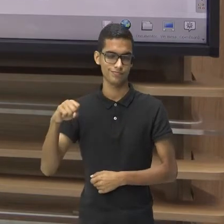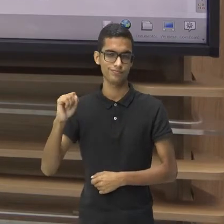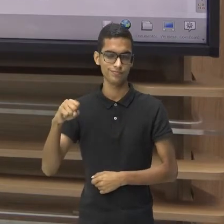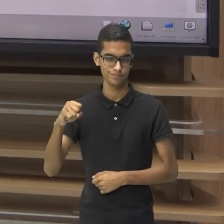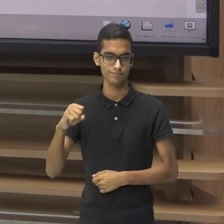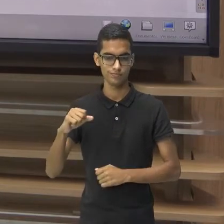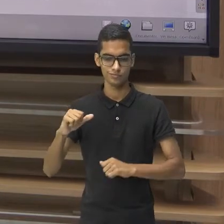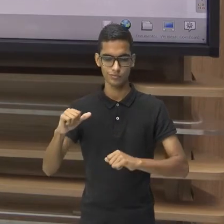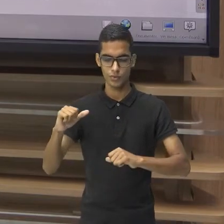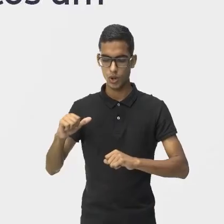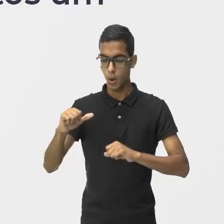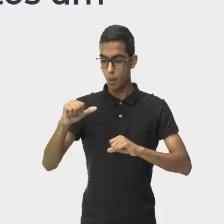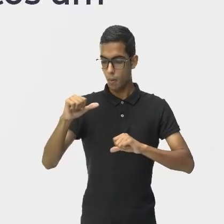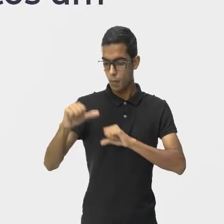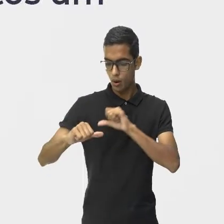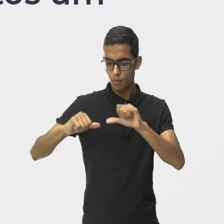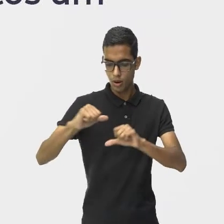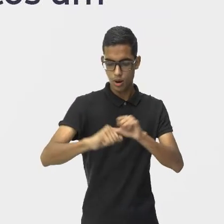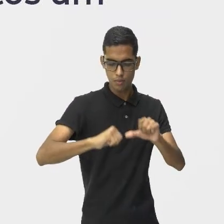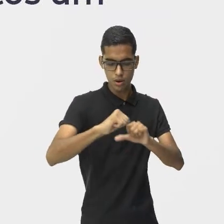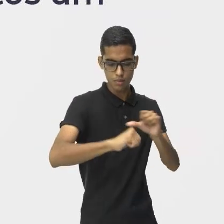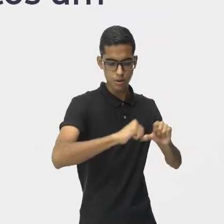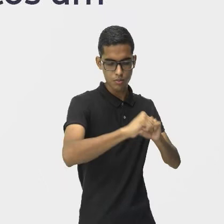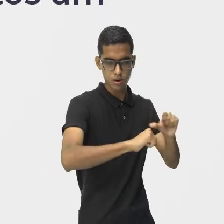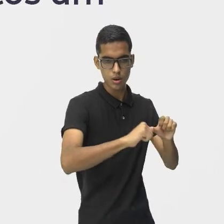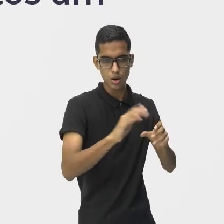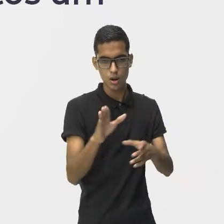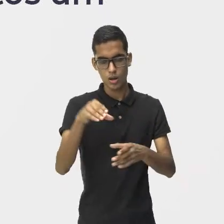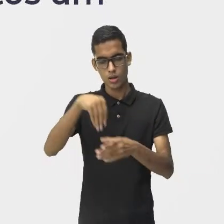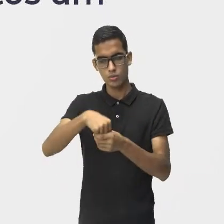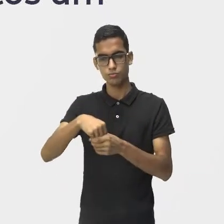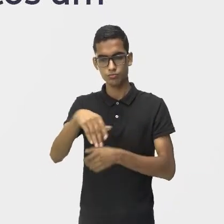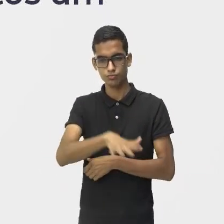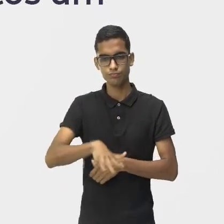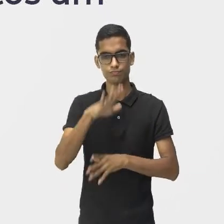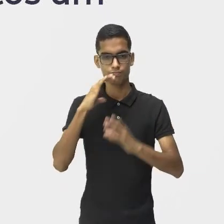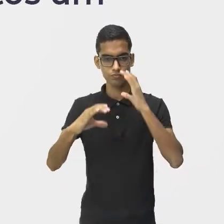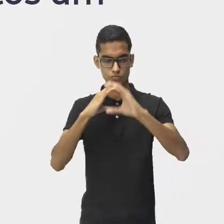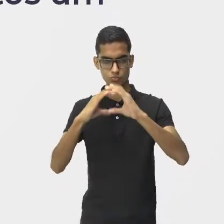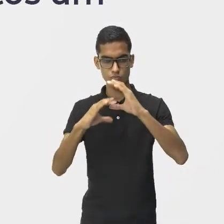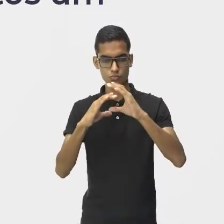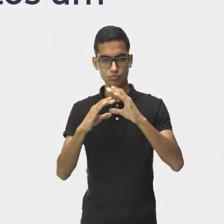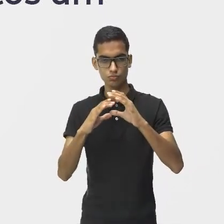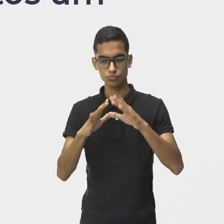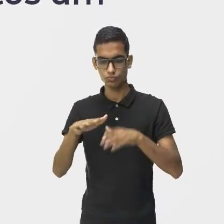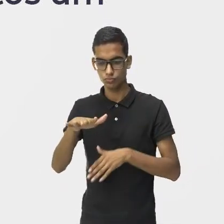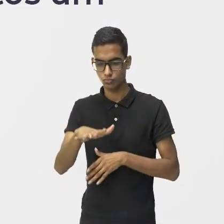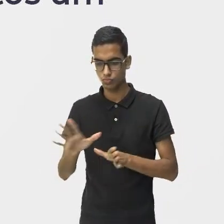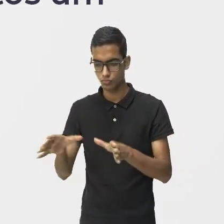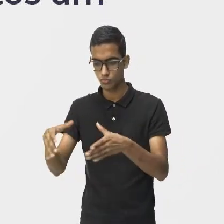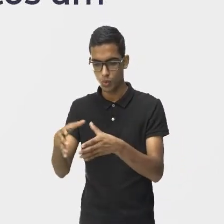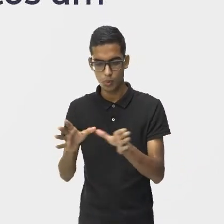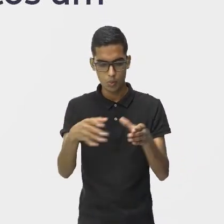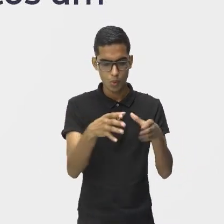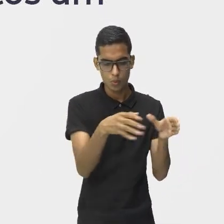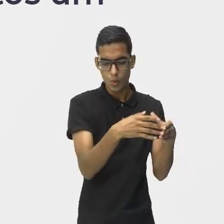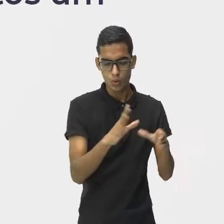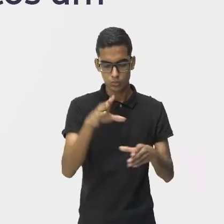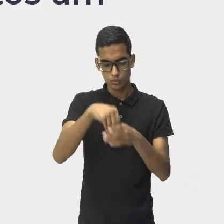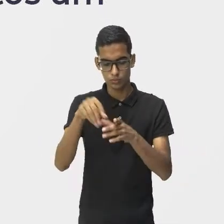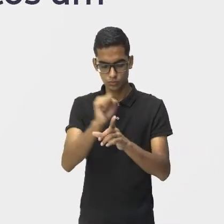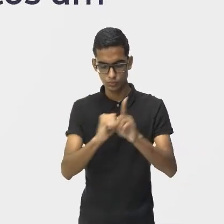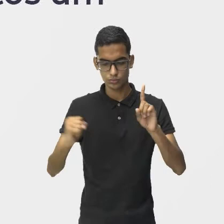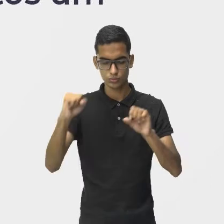as transformações geradas nos meios de comunicação, nos setores industriais e de